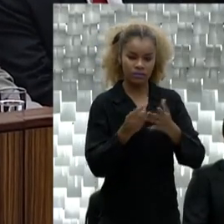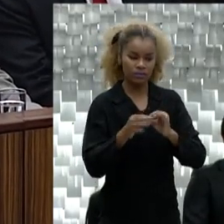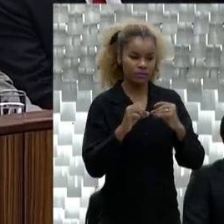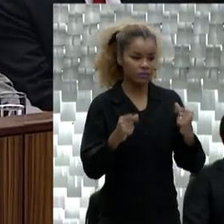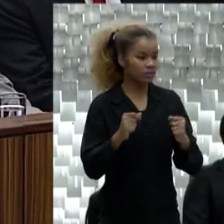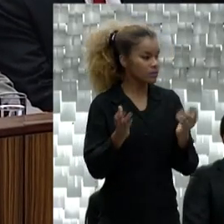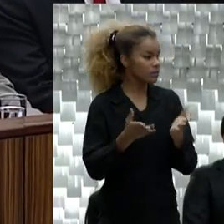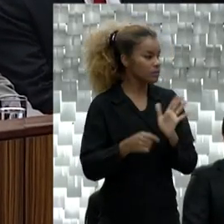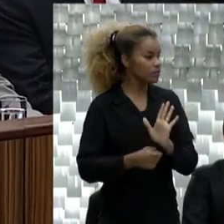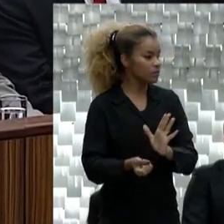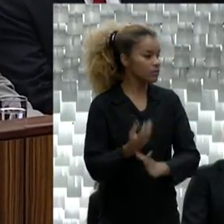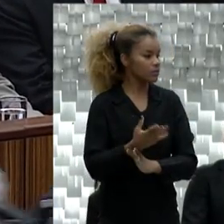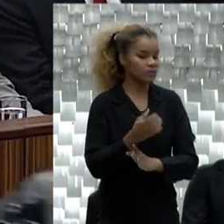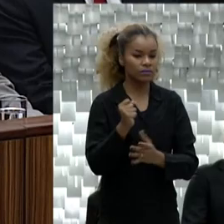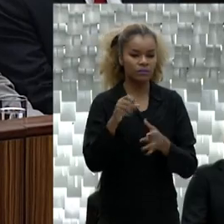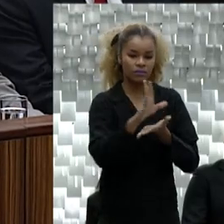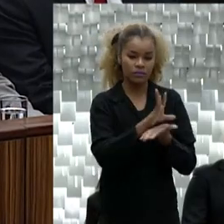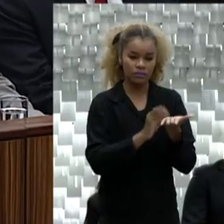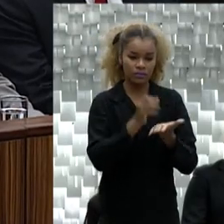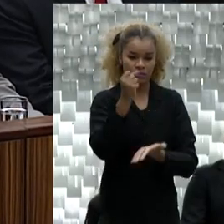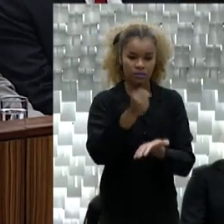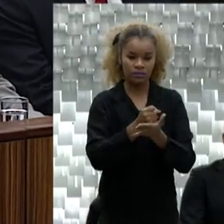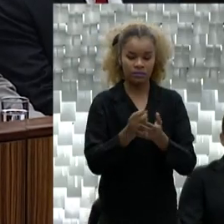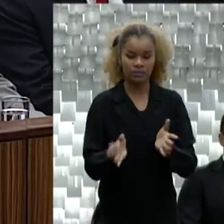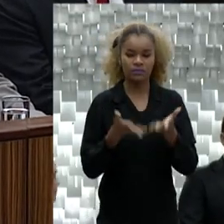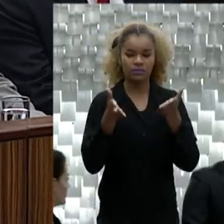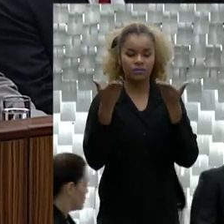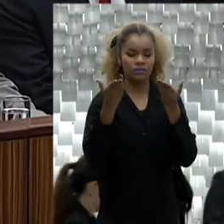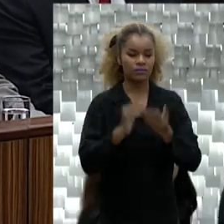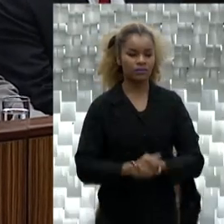uma réplica do carimbo comemorativo.